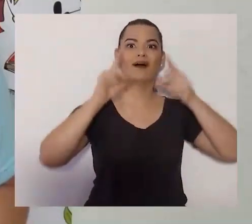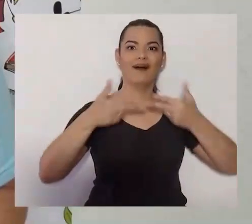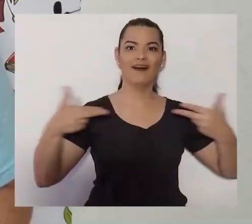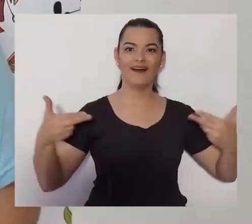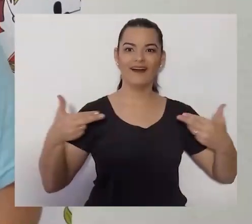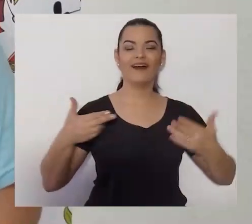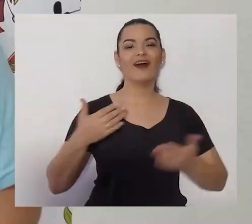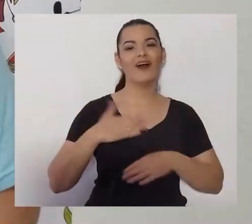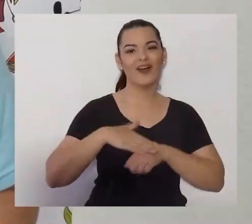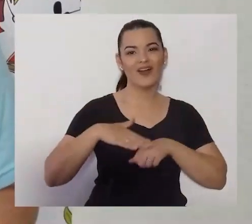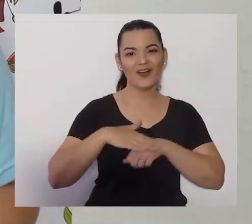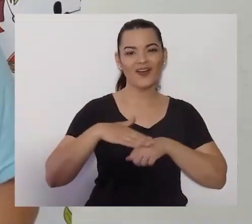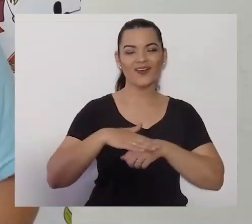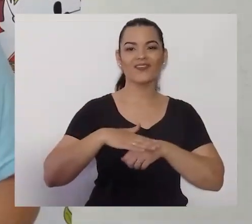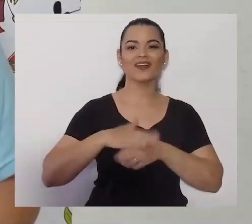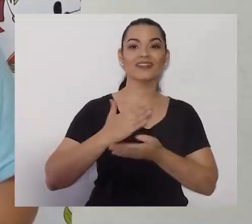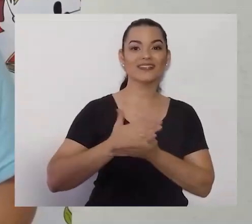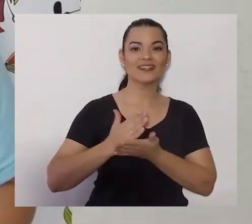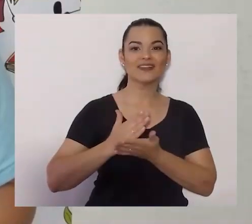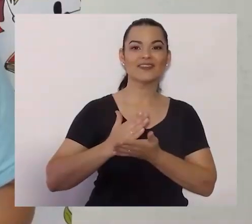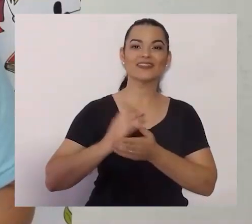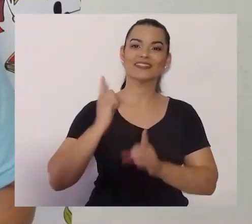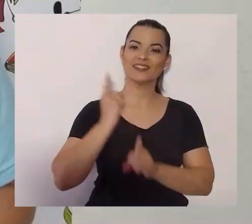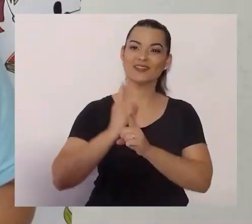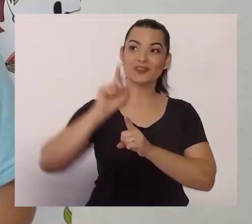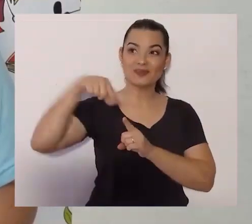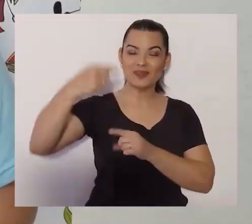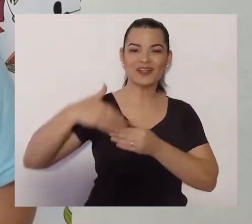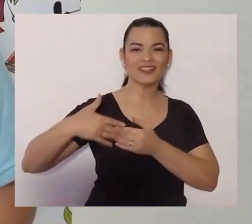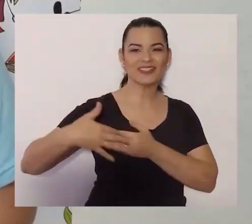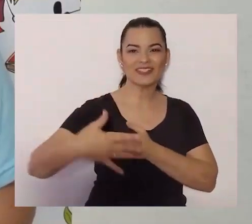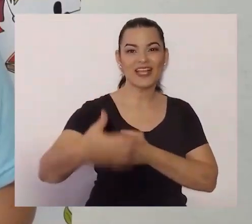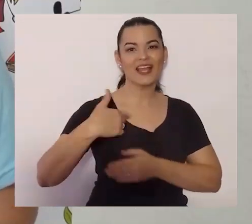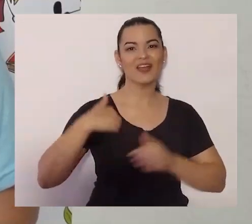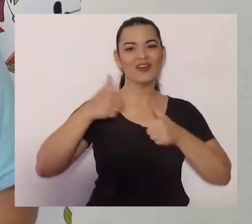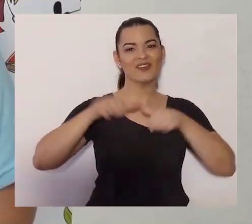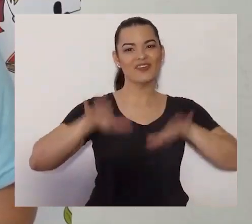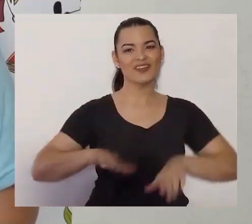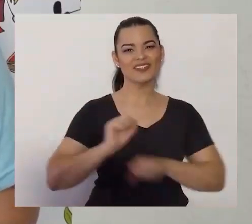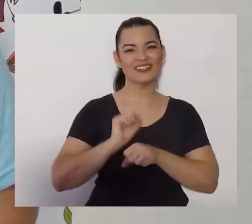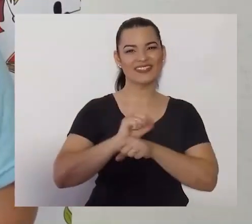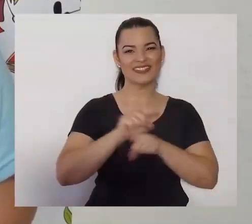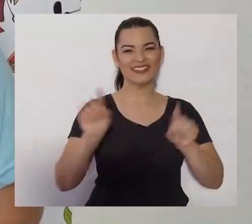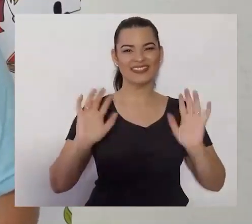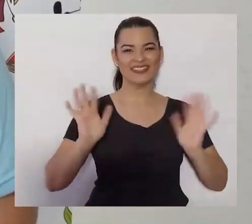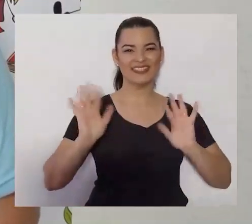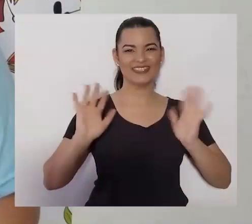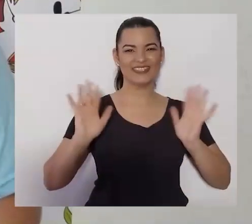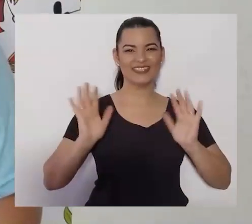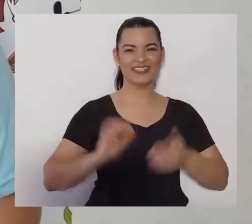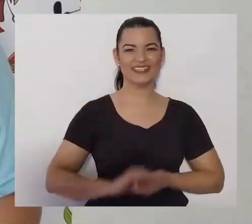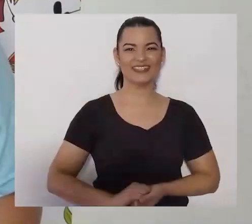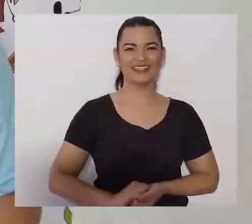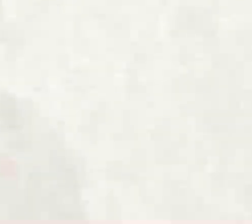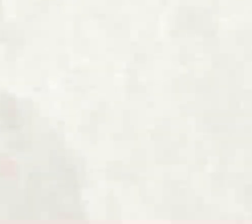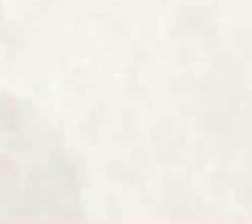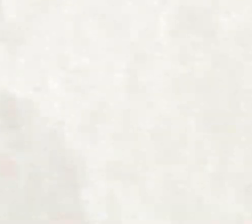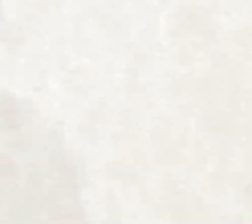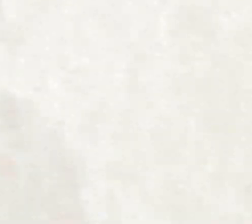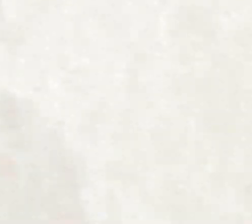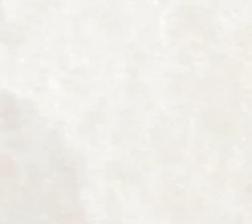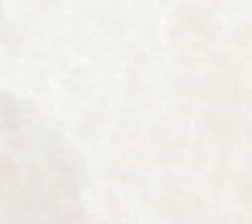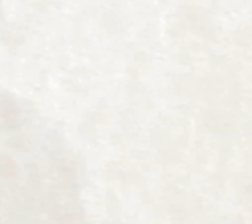a partir do nosso próximo encontro. Eu vou ficar aqui à sua espera. Até mais!